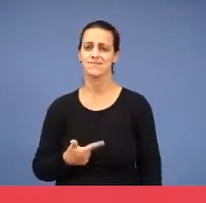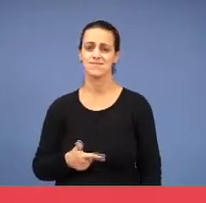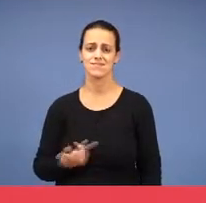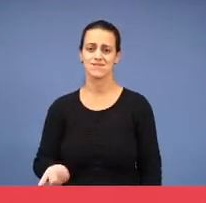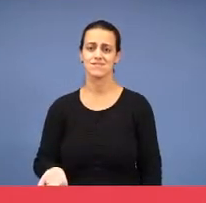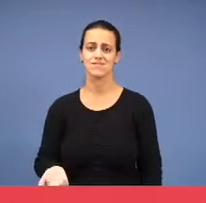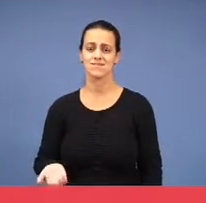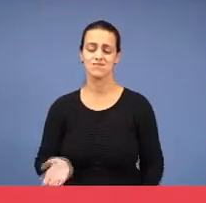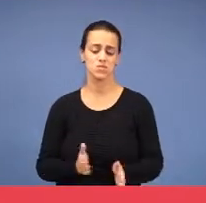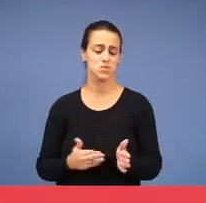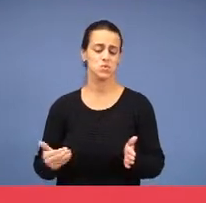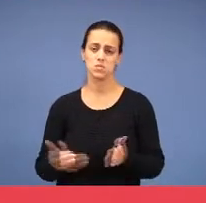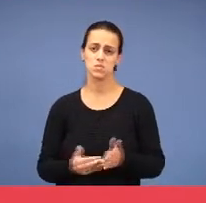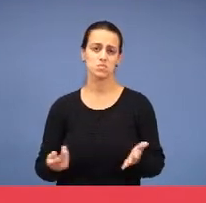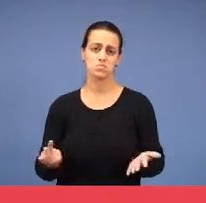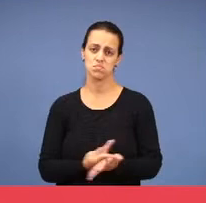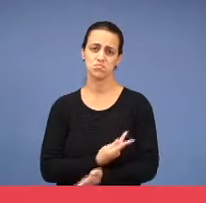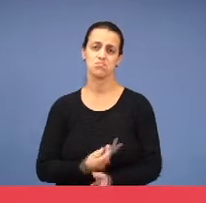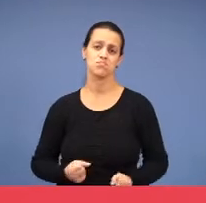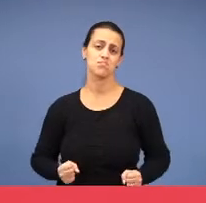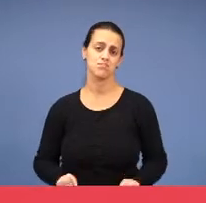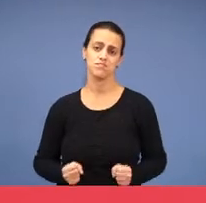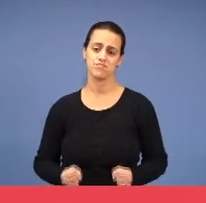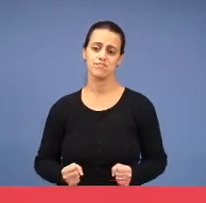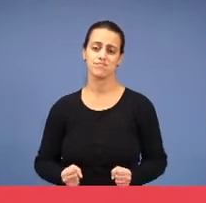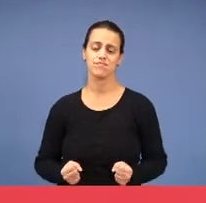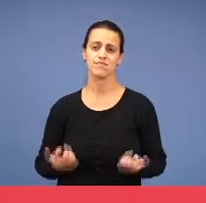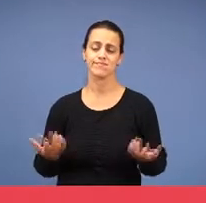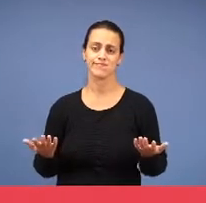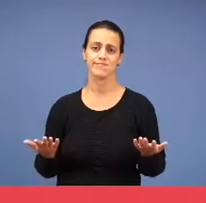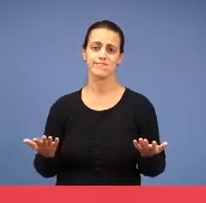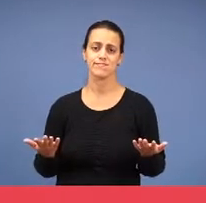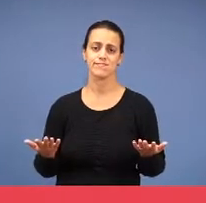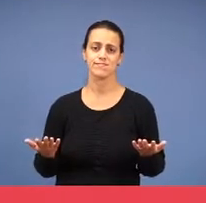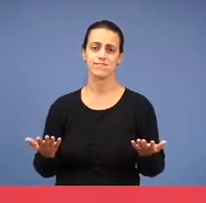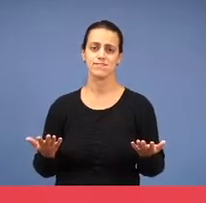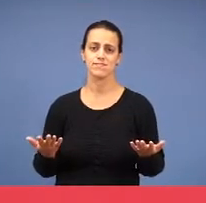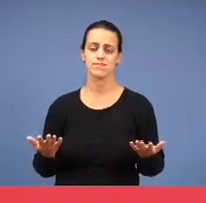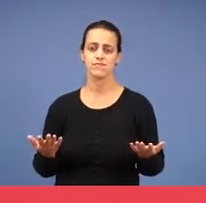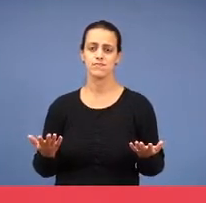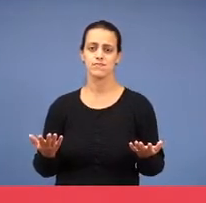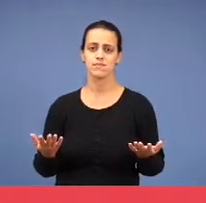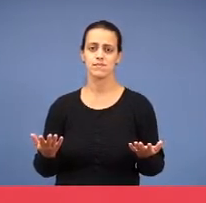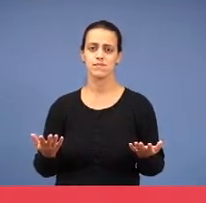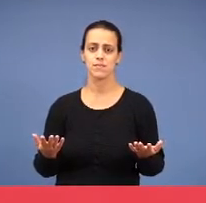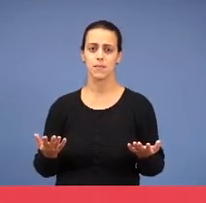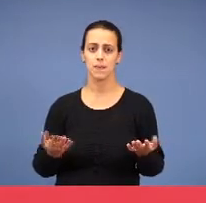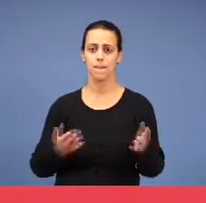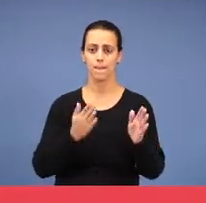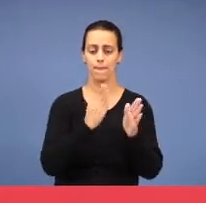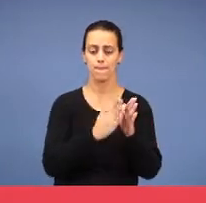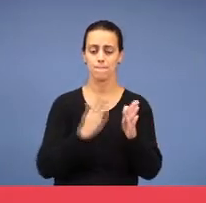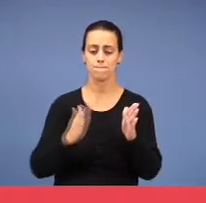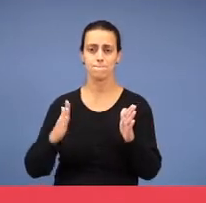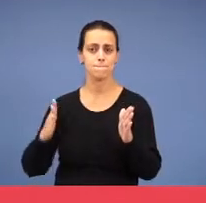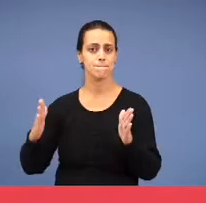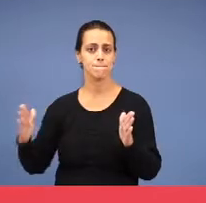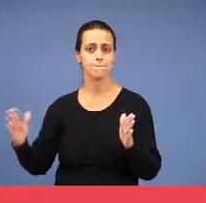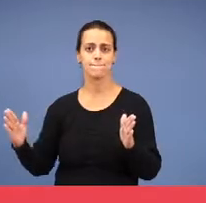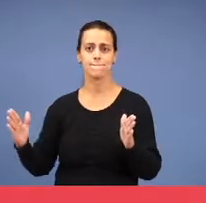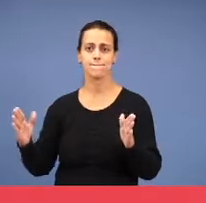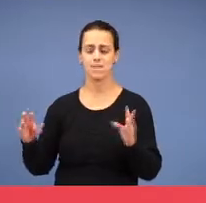pode acontecer fora dessa sequência lógica. Por